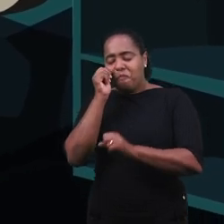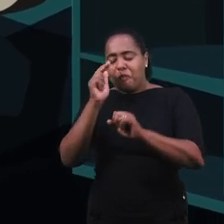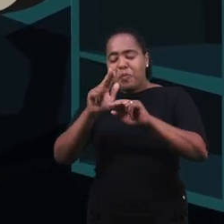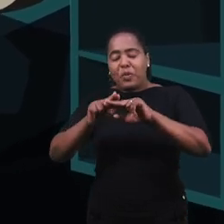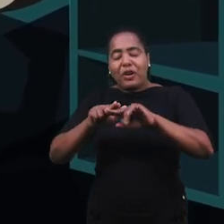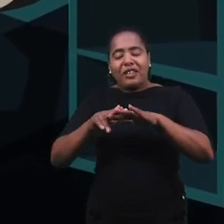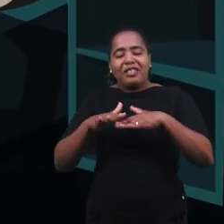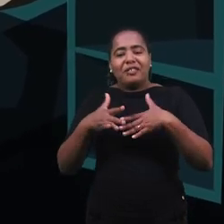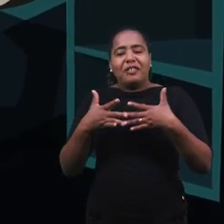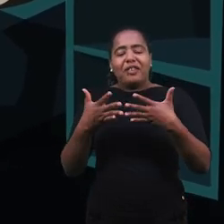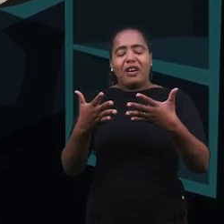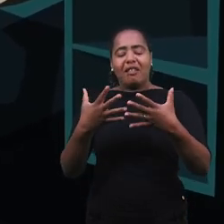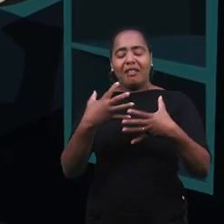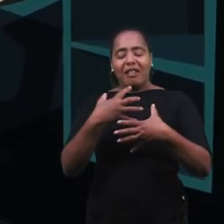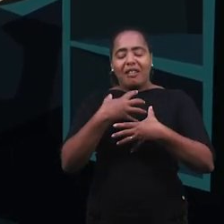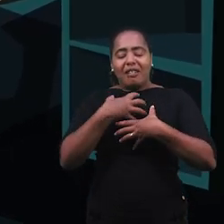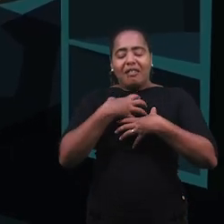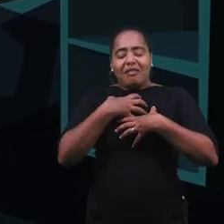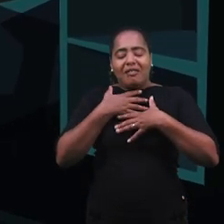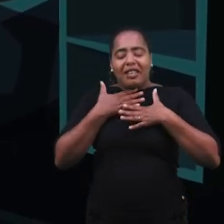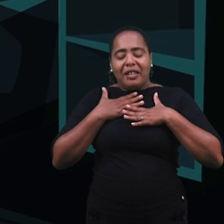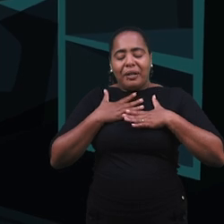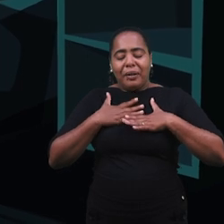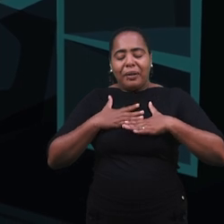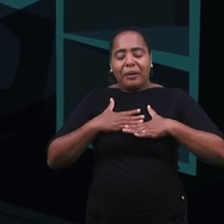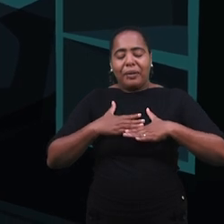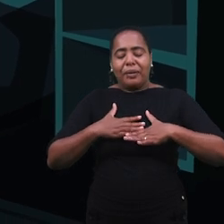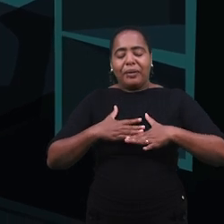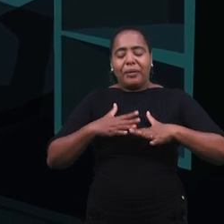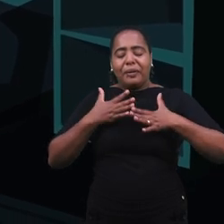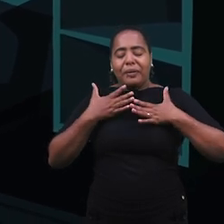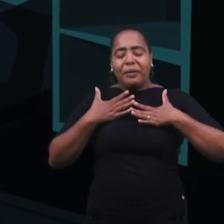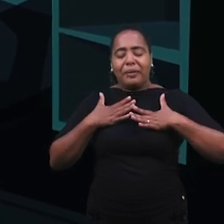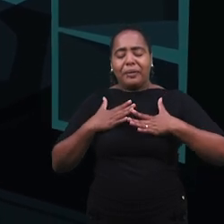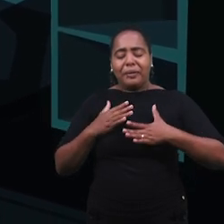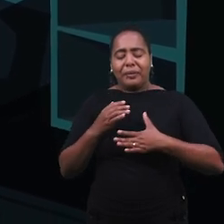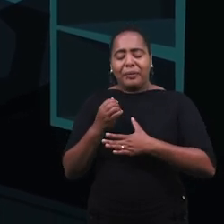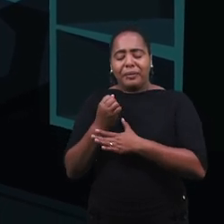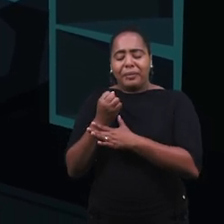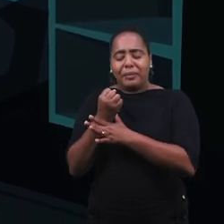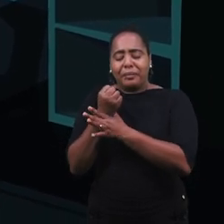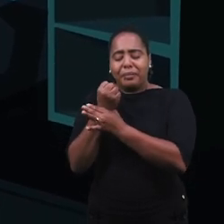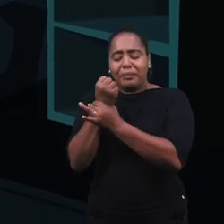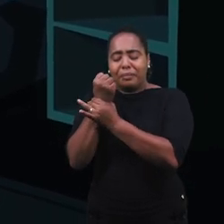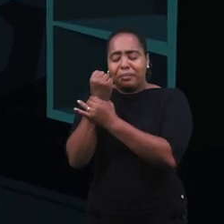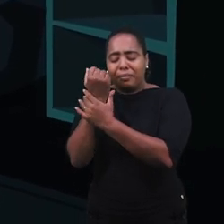pois em seus braços eu descanso.